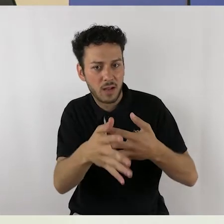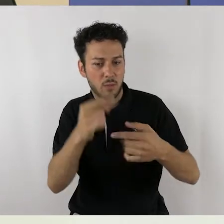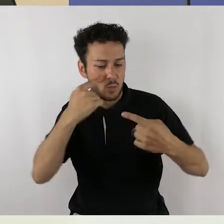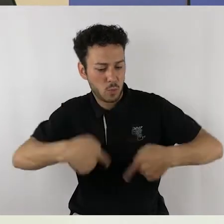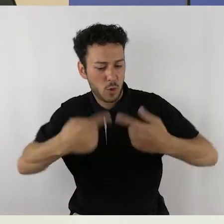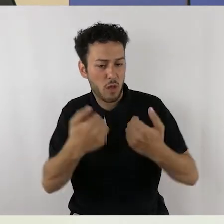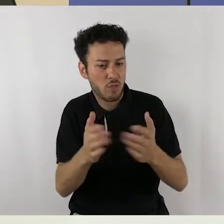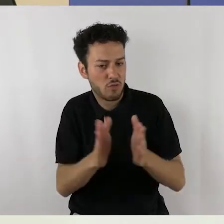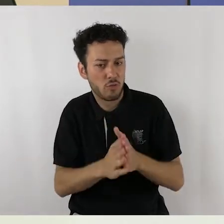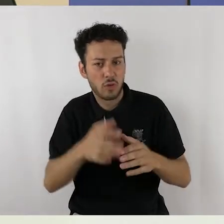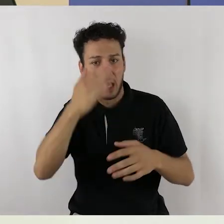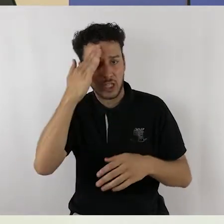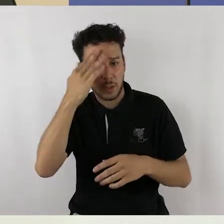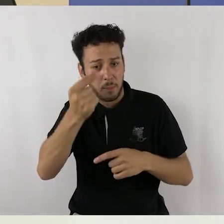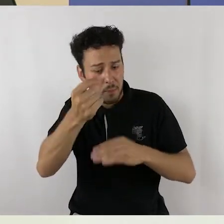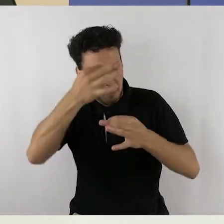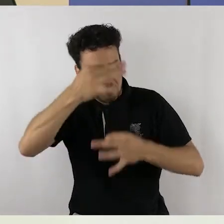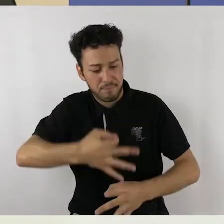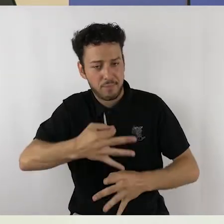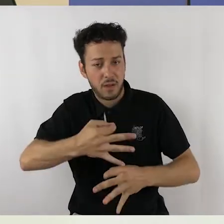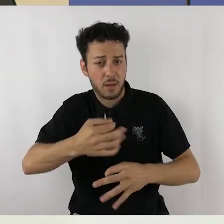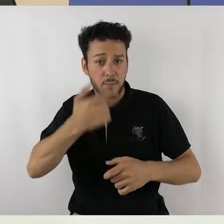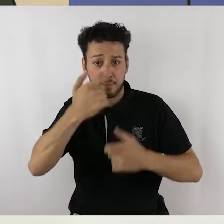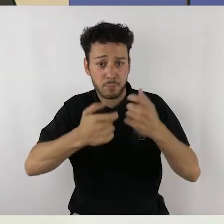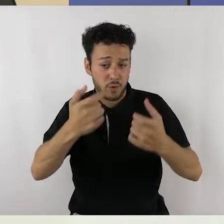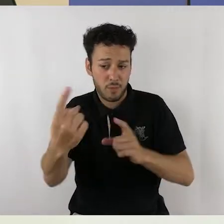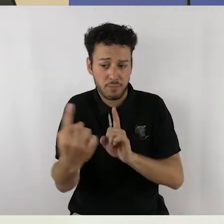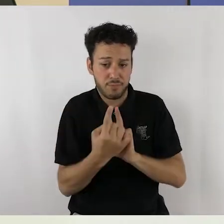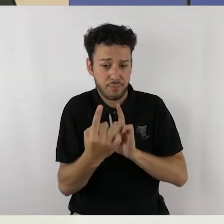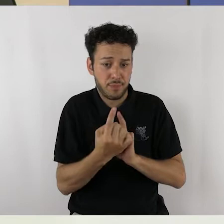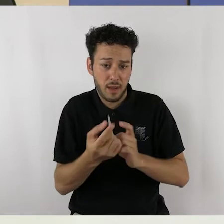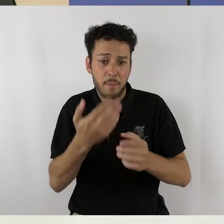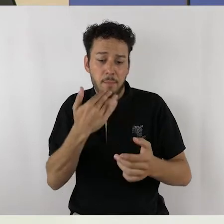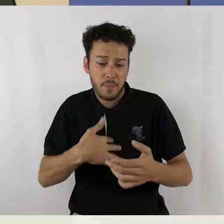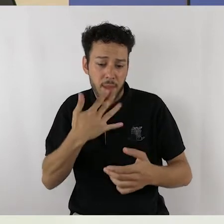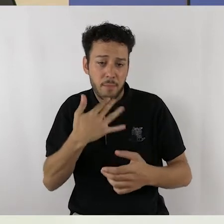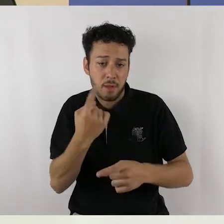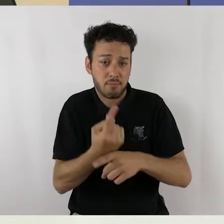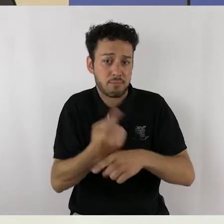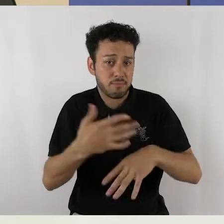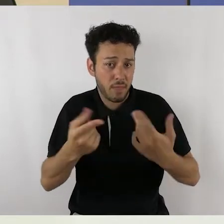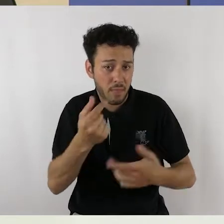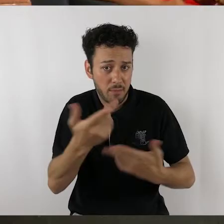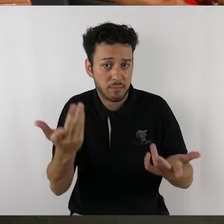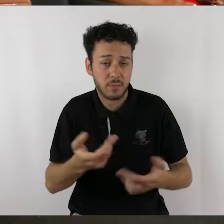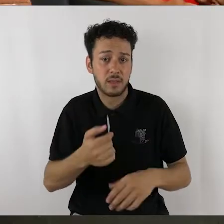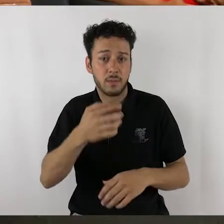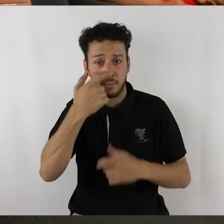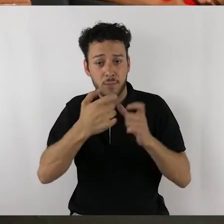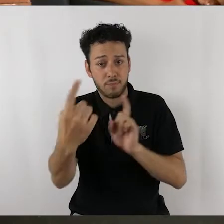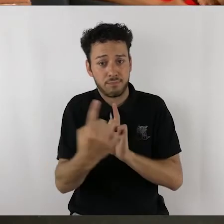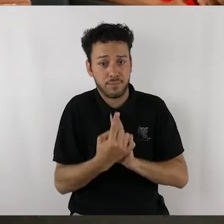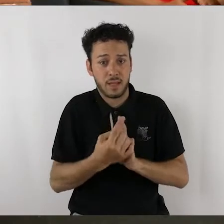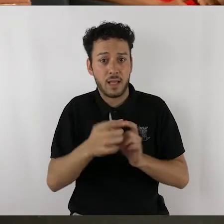acreditamos como preço justo para todos os serviços que disponibilizamos para os nossos clientes se calhar